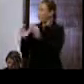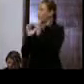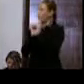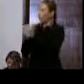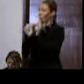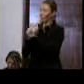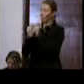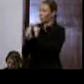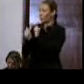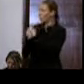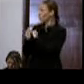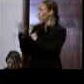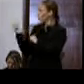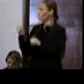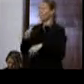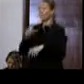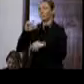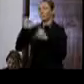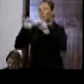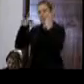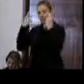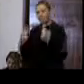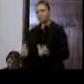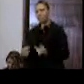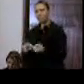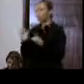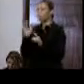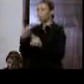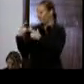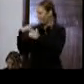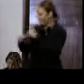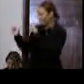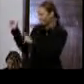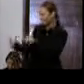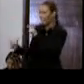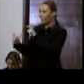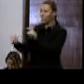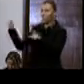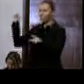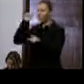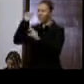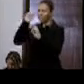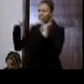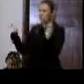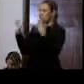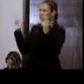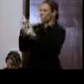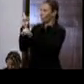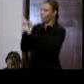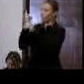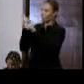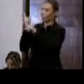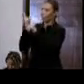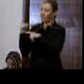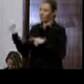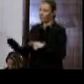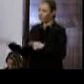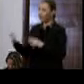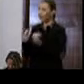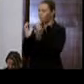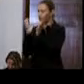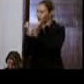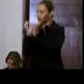conviver com a Secretaria de Direitos Humanos, né? Não só fisicamente, mas cotidianamente, a nossa pauta em